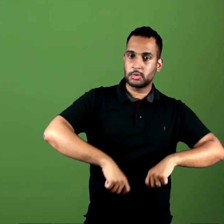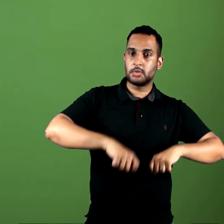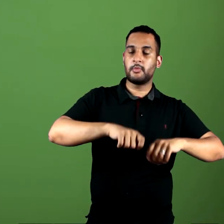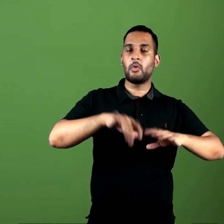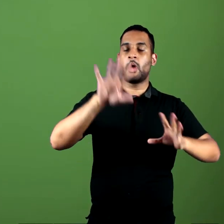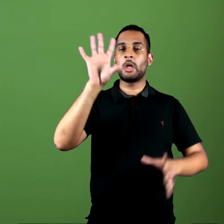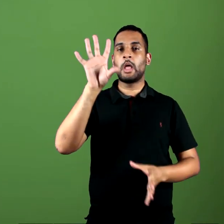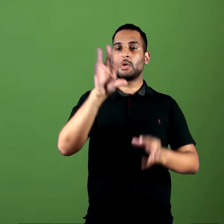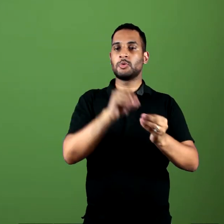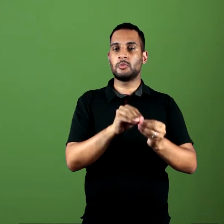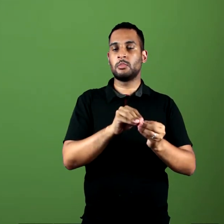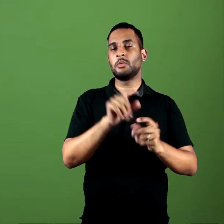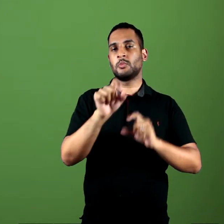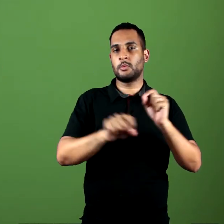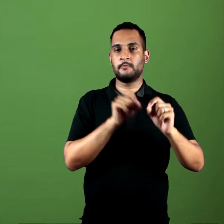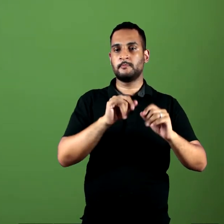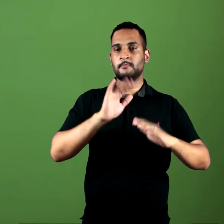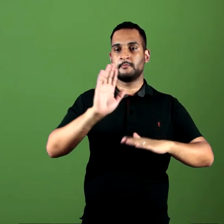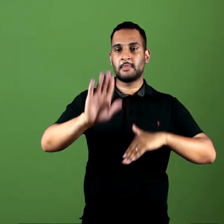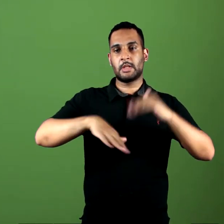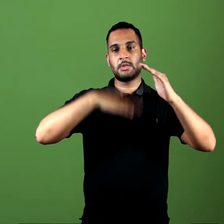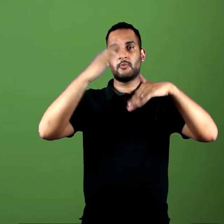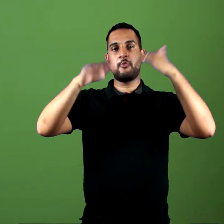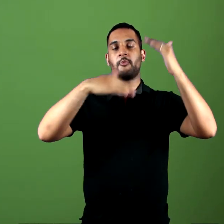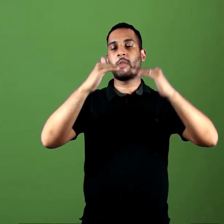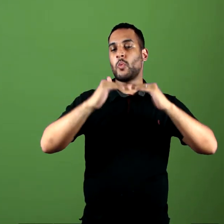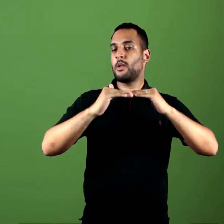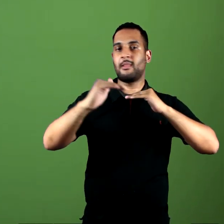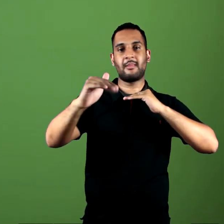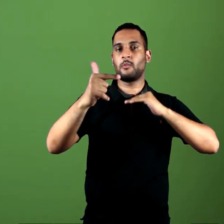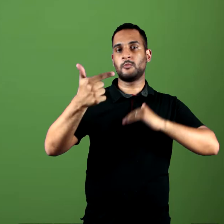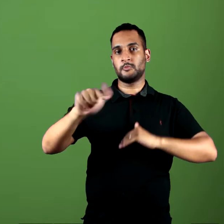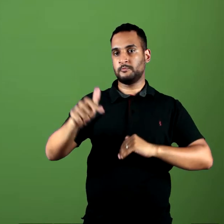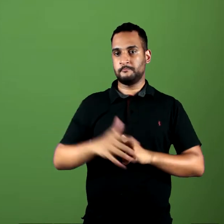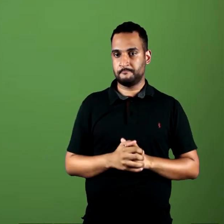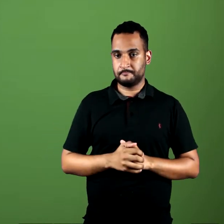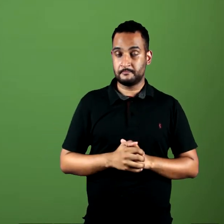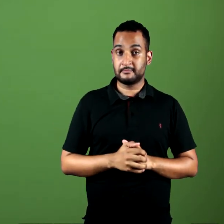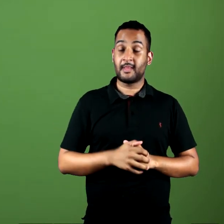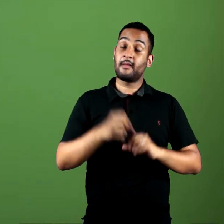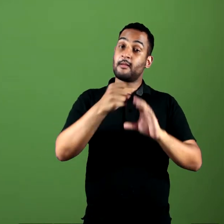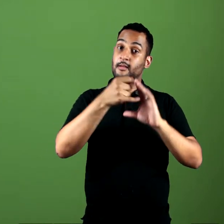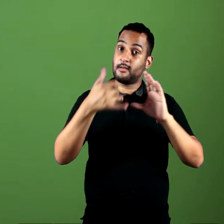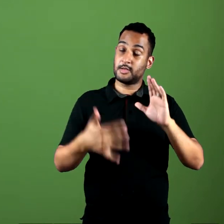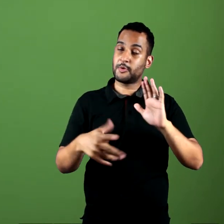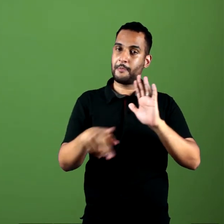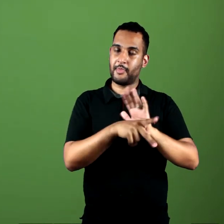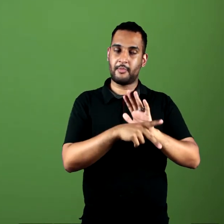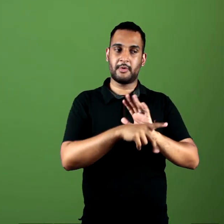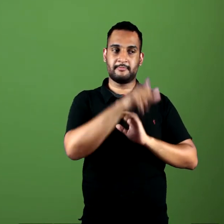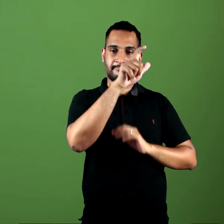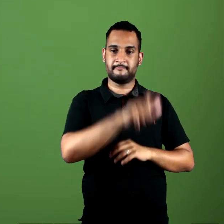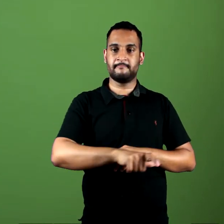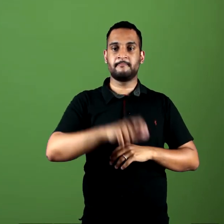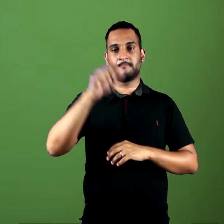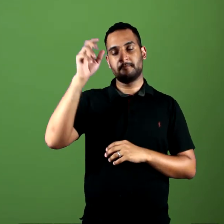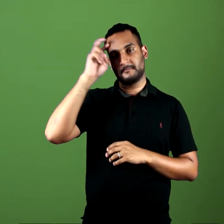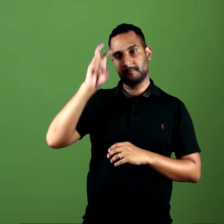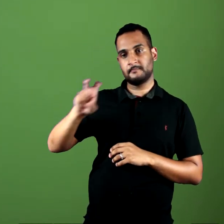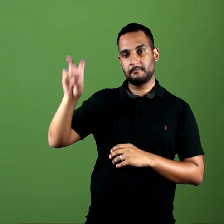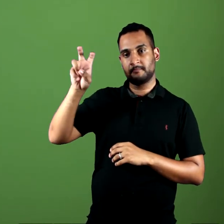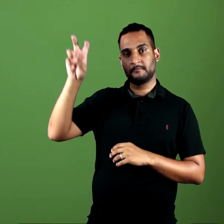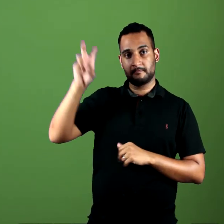traduzida por desenvolvimentos não lineares, característicos do superdotado, e